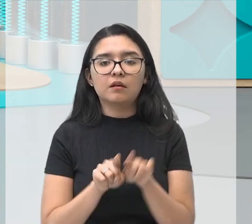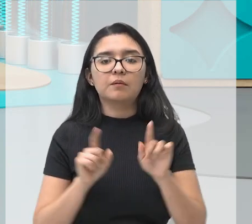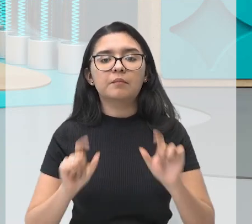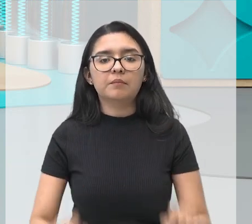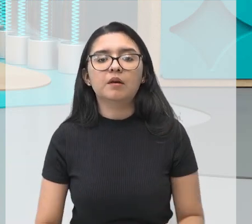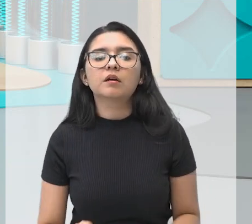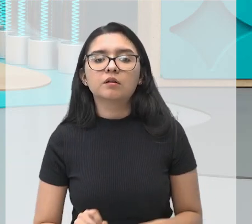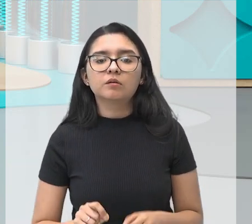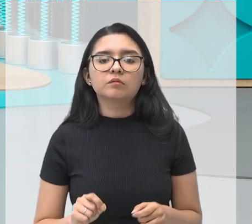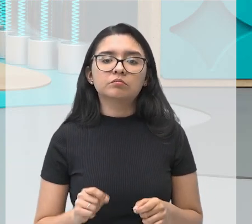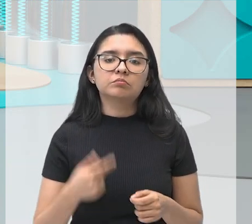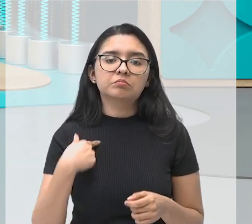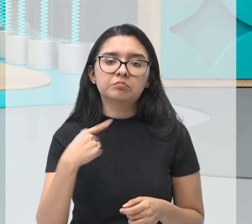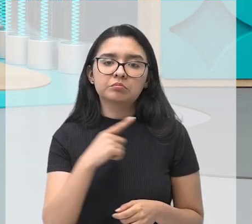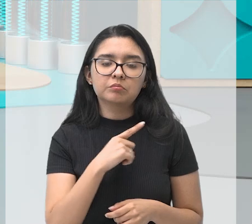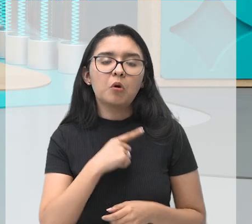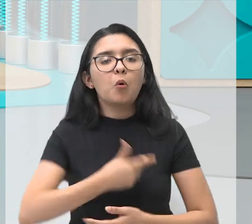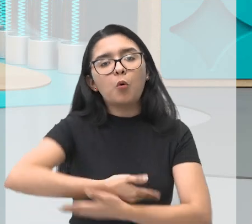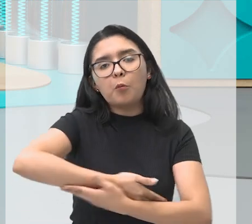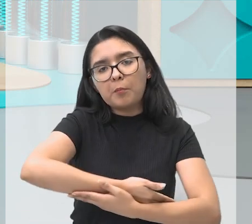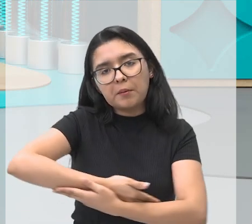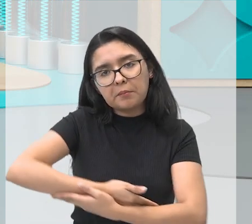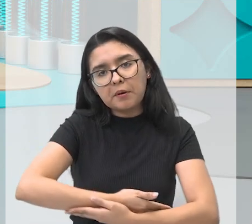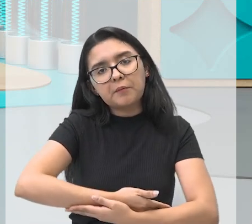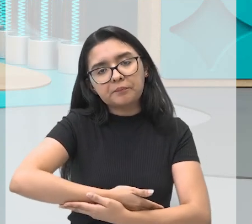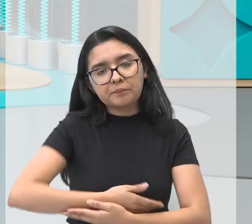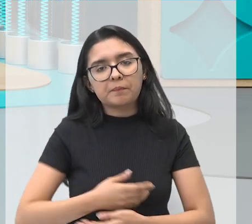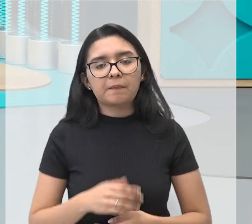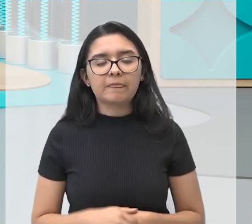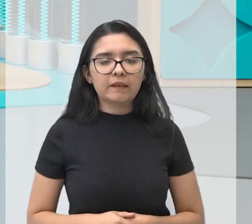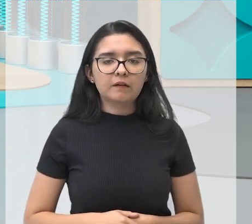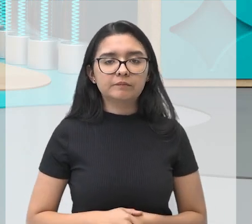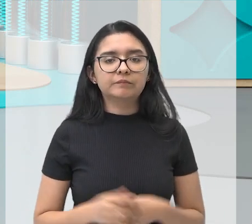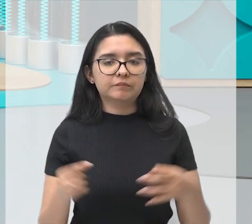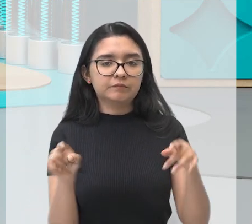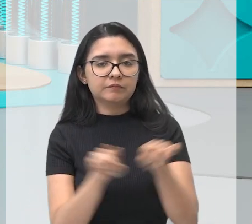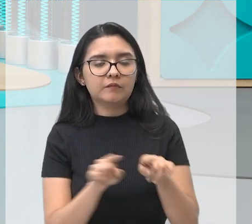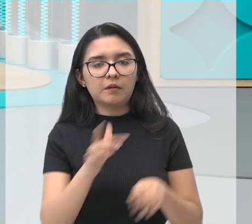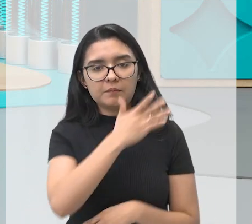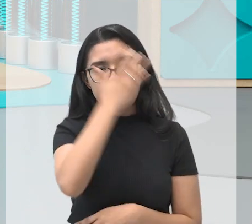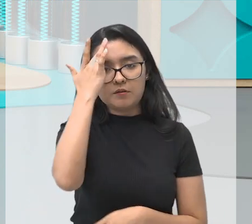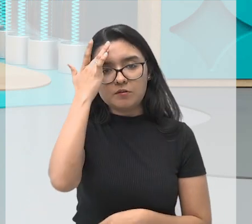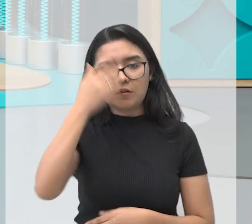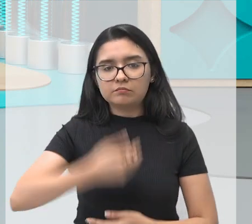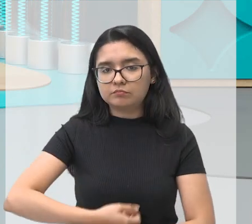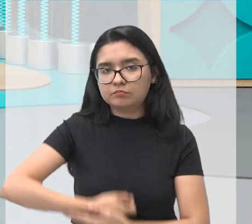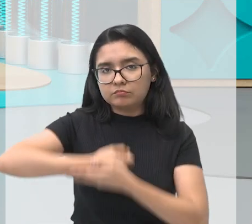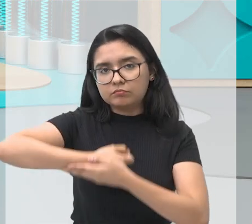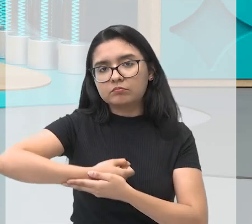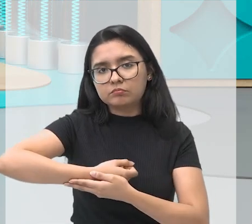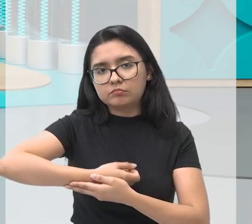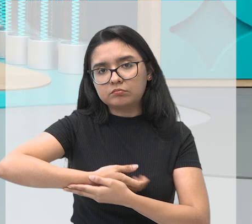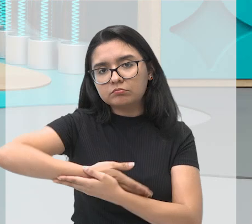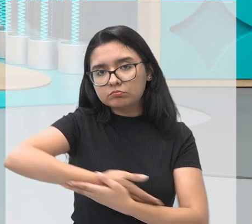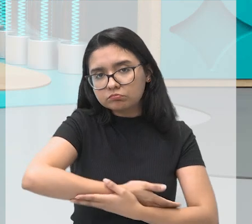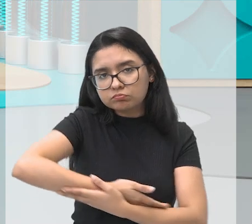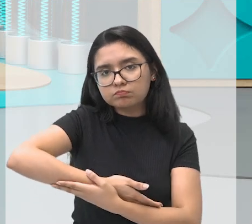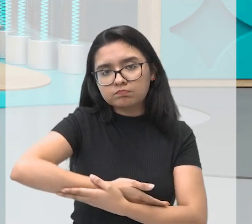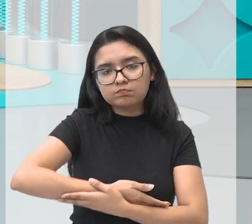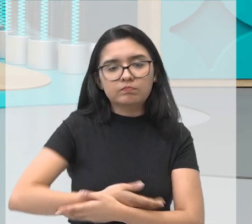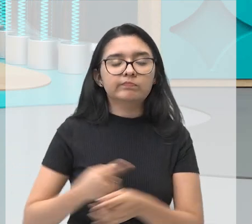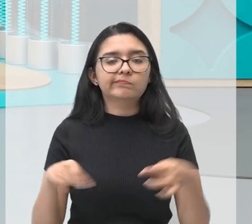por muito tempo ali um bebê no colo, como a pessoa está carregando ali a sacola, né? Então a